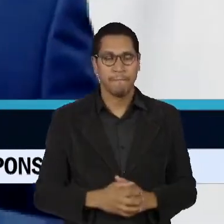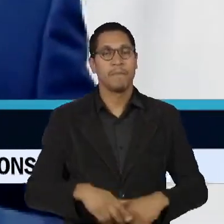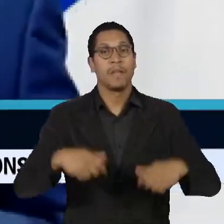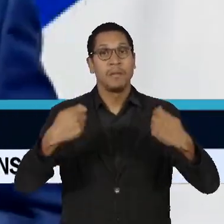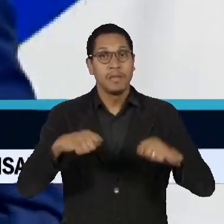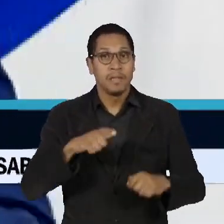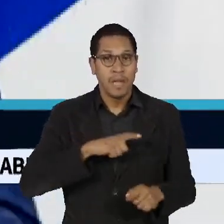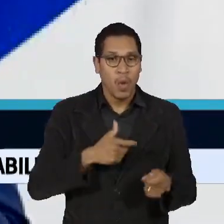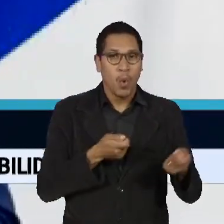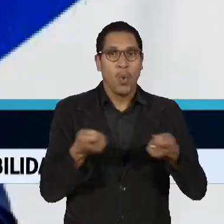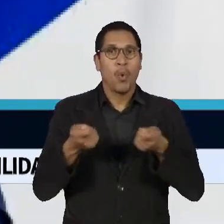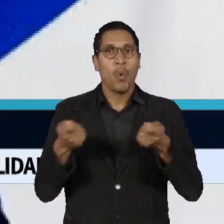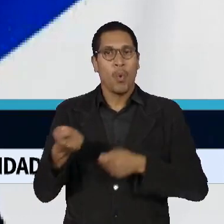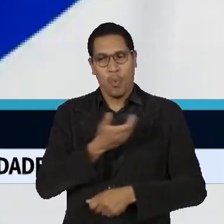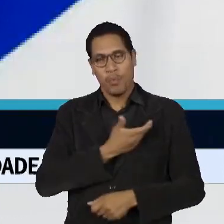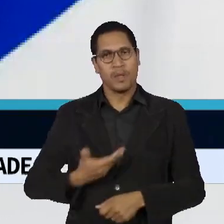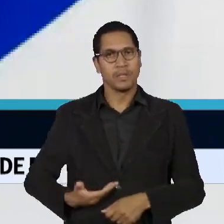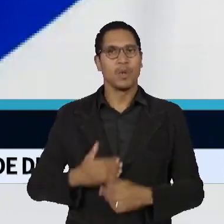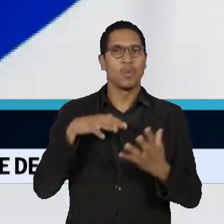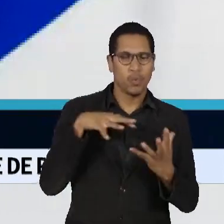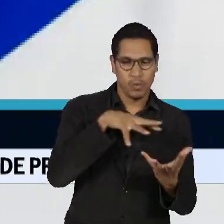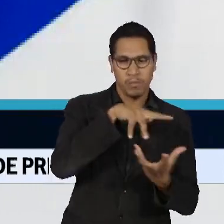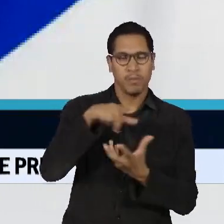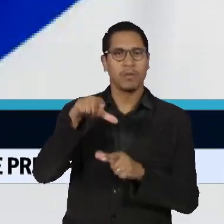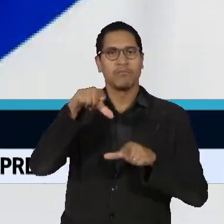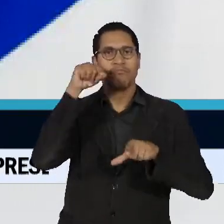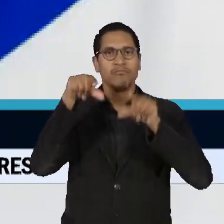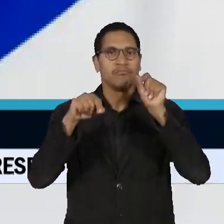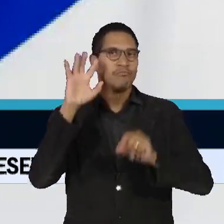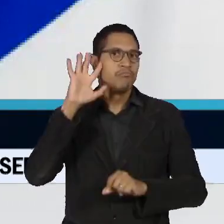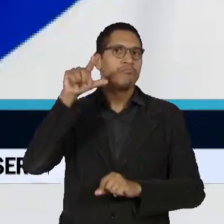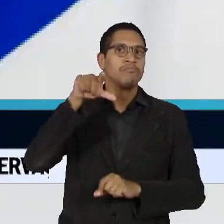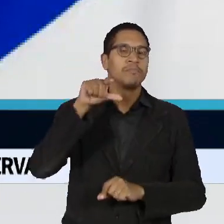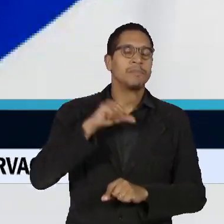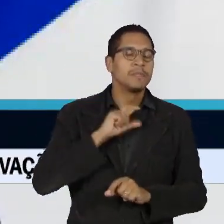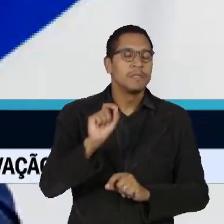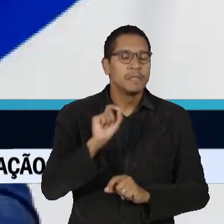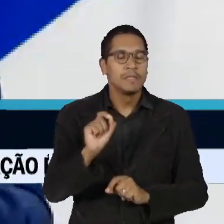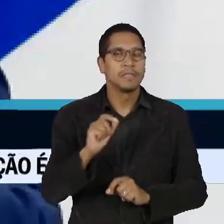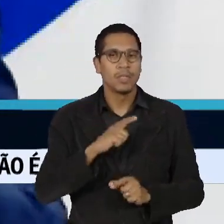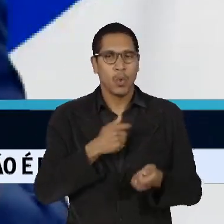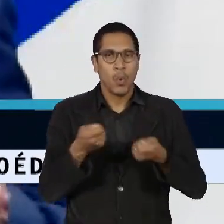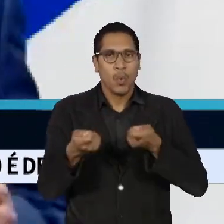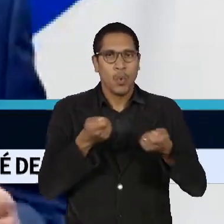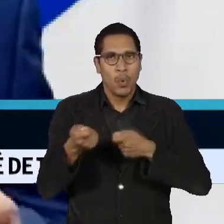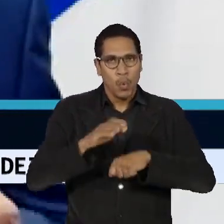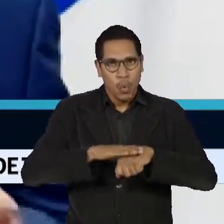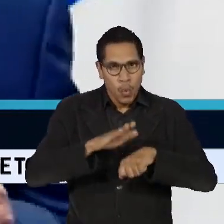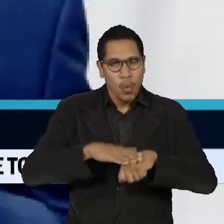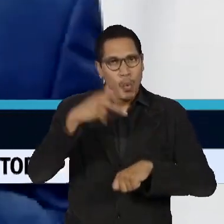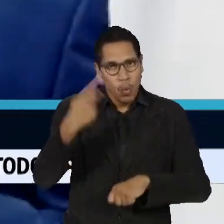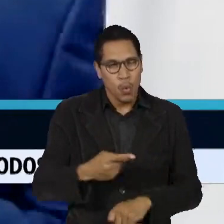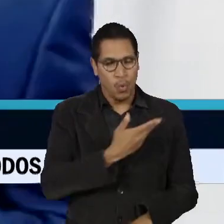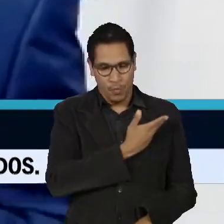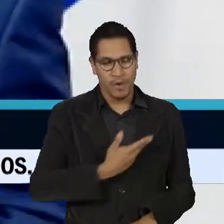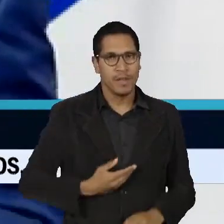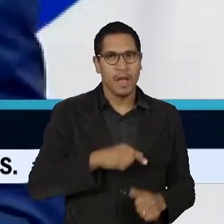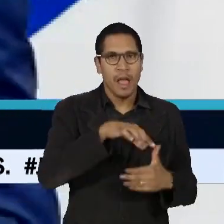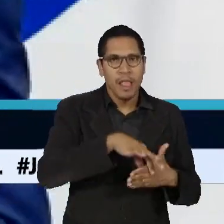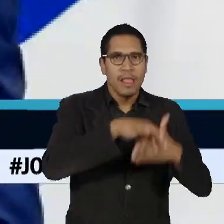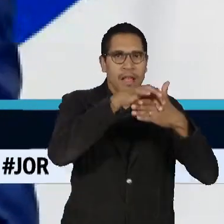global que tome decisões e essa decisões seja o efetivadas e controlada por essa governança Global